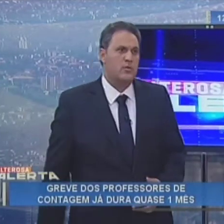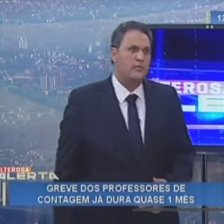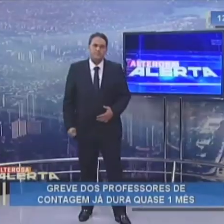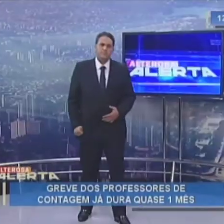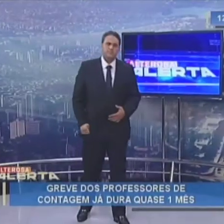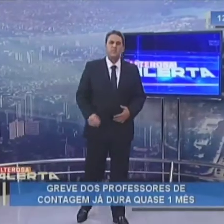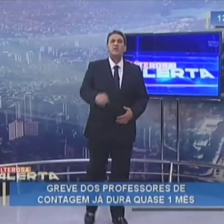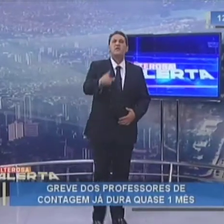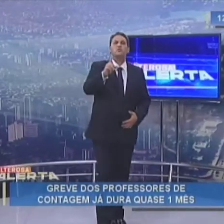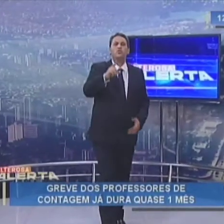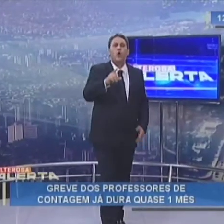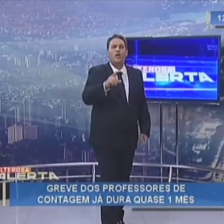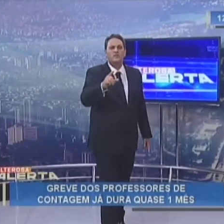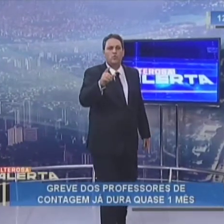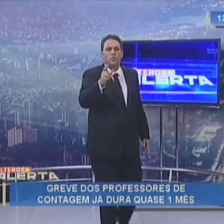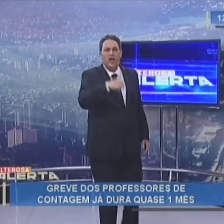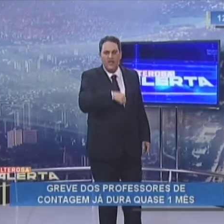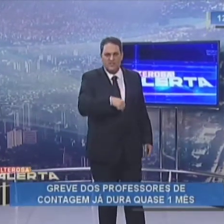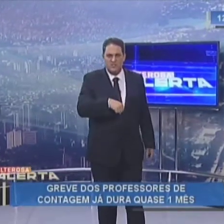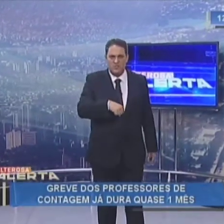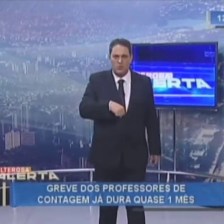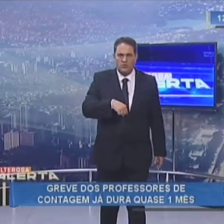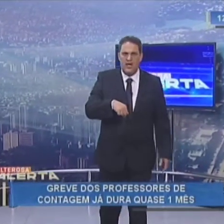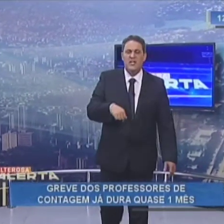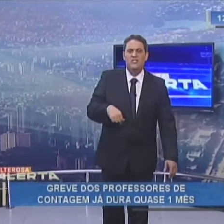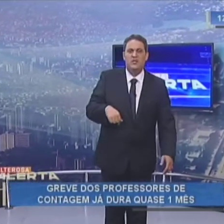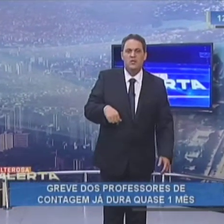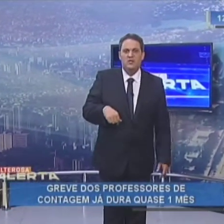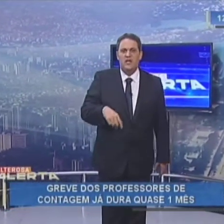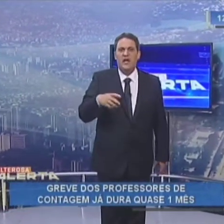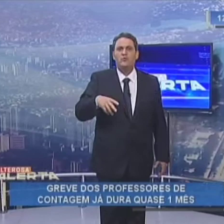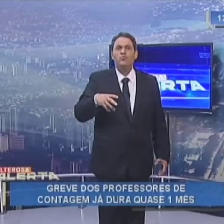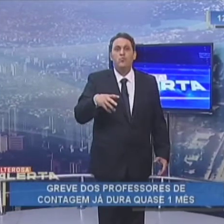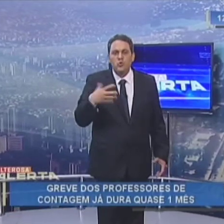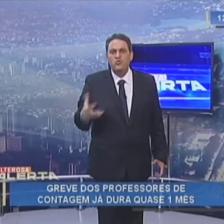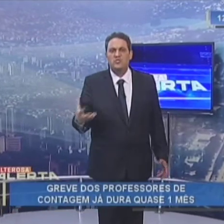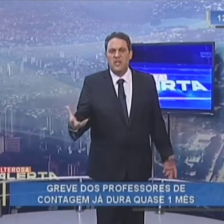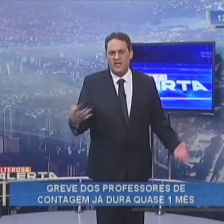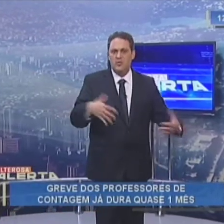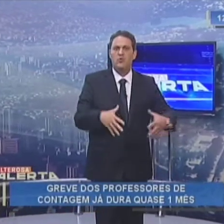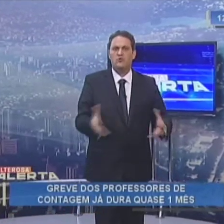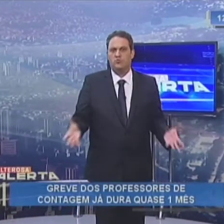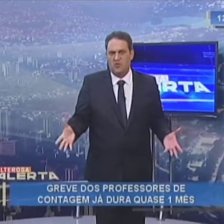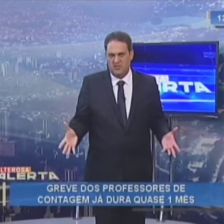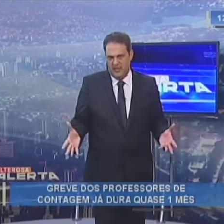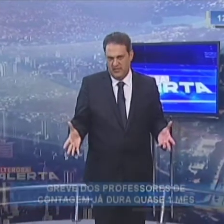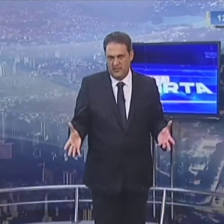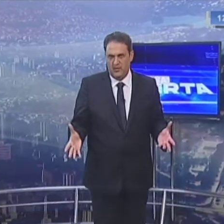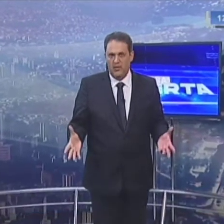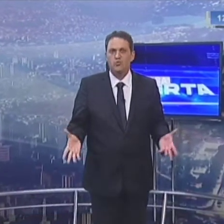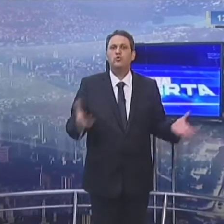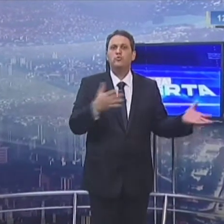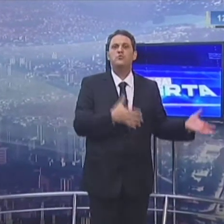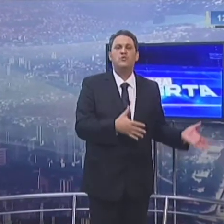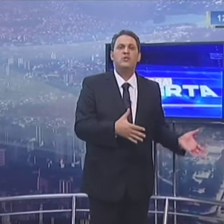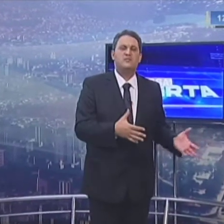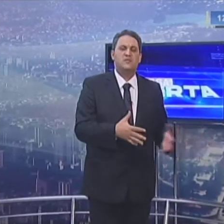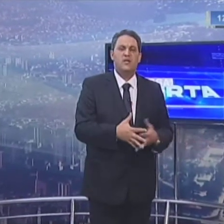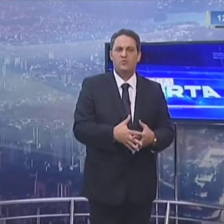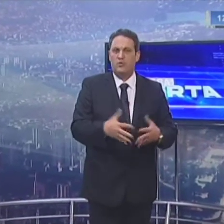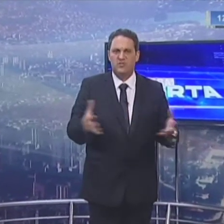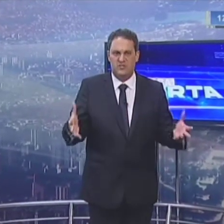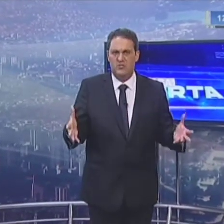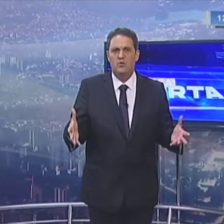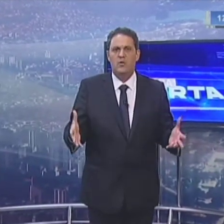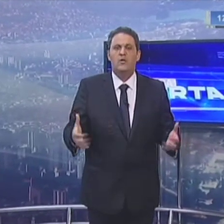disso. Escolas como essas de contagem têm ganhado muito destaque aqui no nosso Alterosa Alerta. Nos últimos dias,